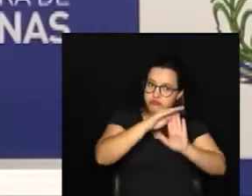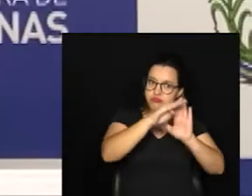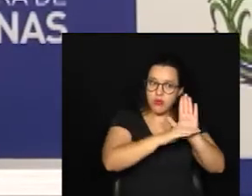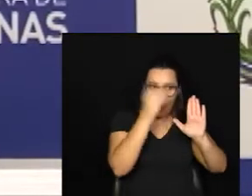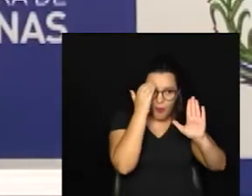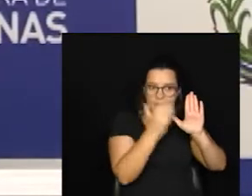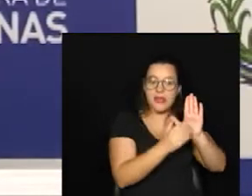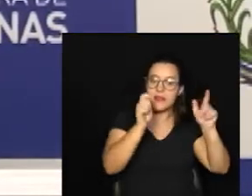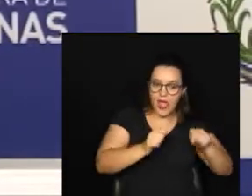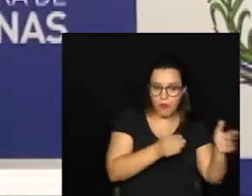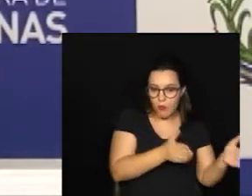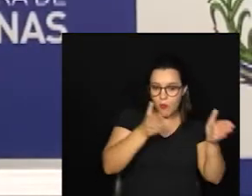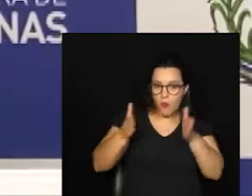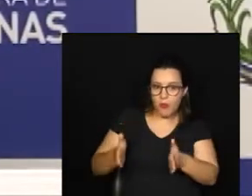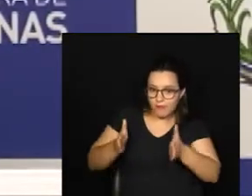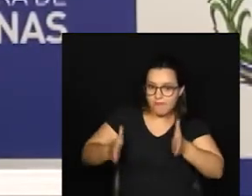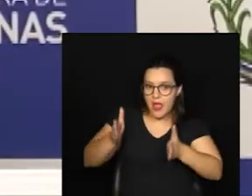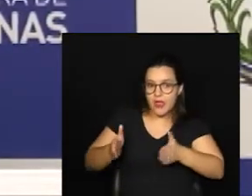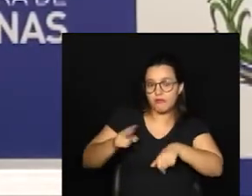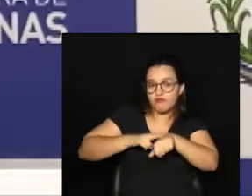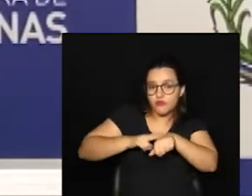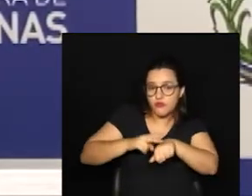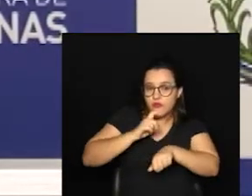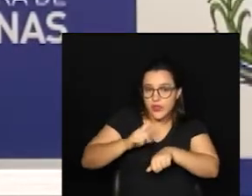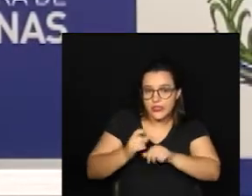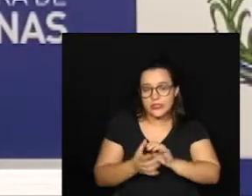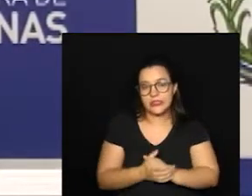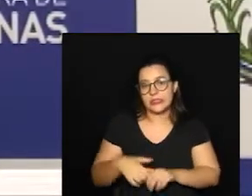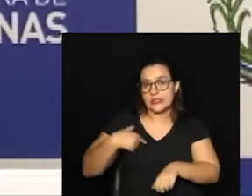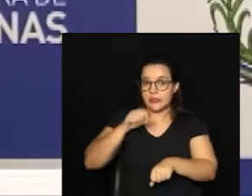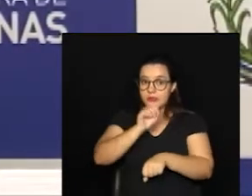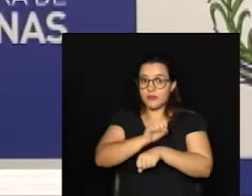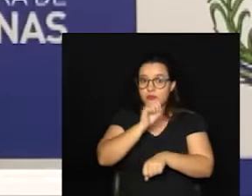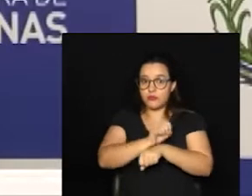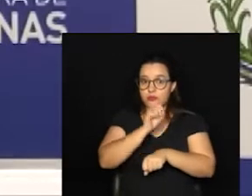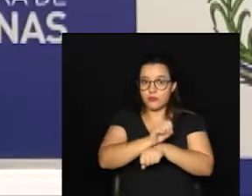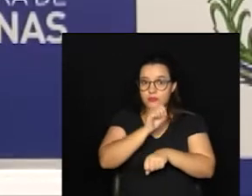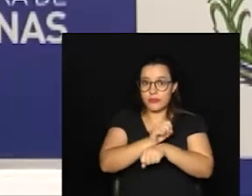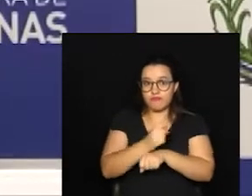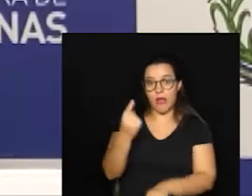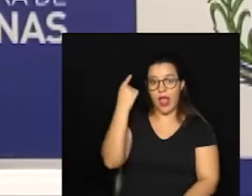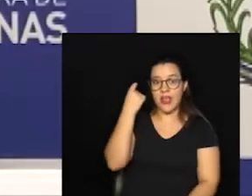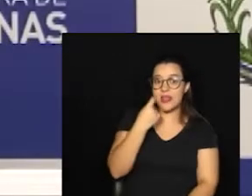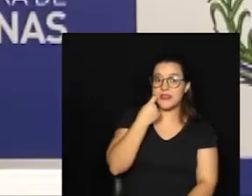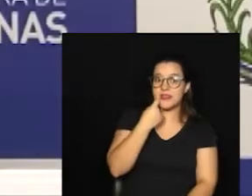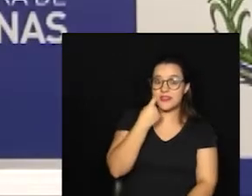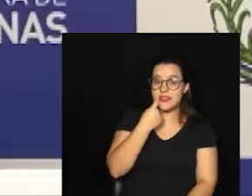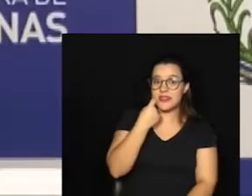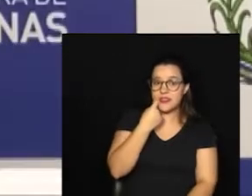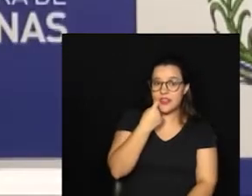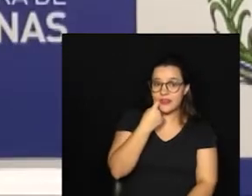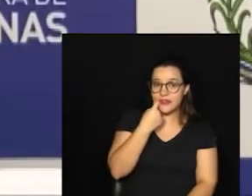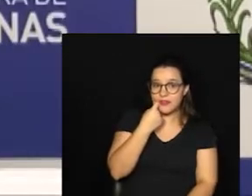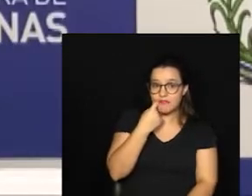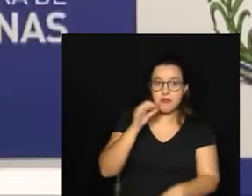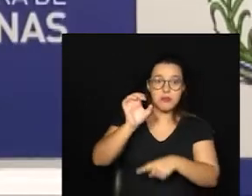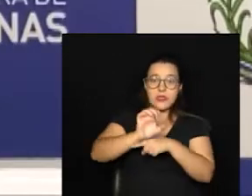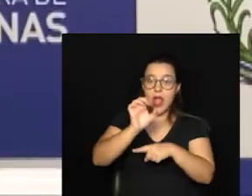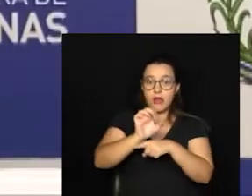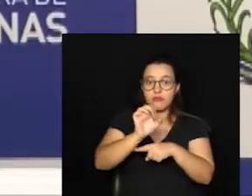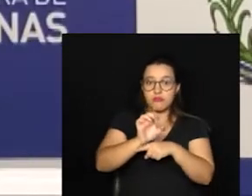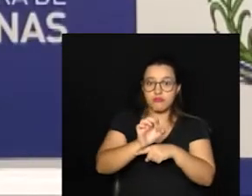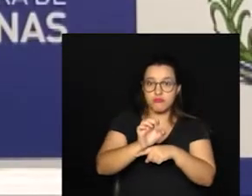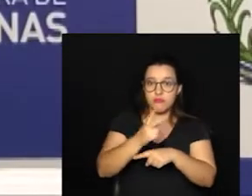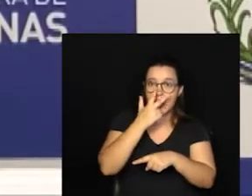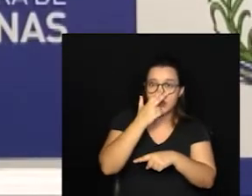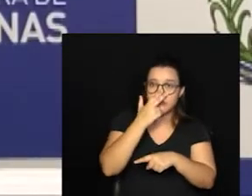cor verde. Nós estávamos aguardando para essa última sexta-feira, o estado parece que